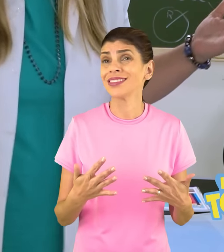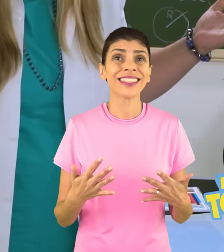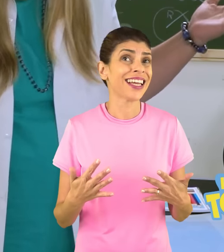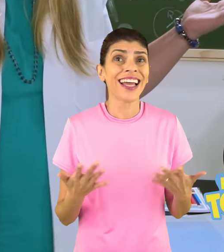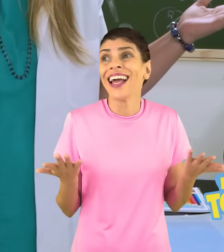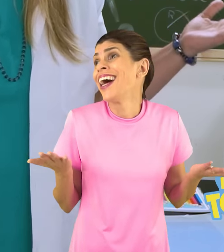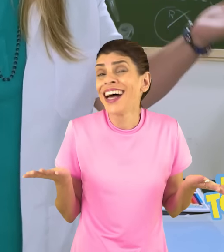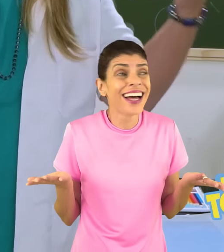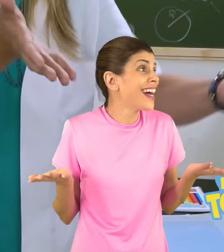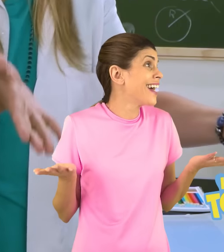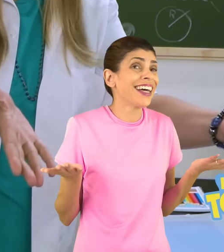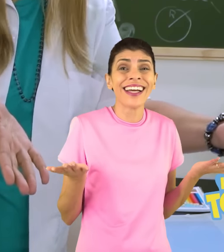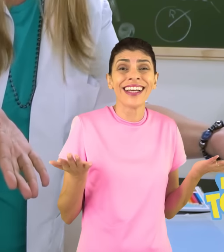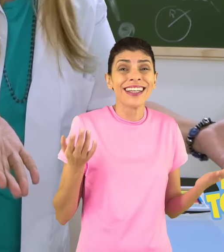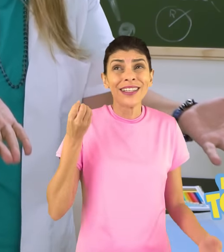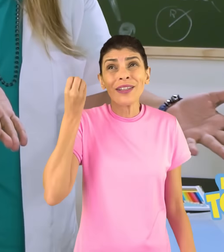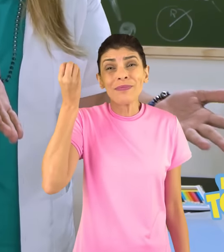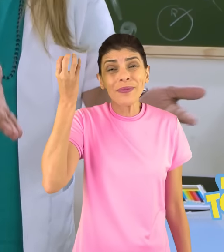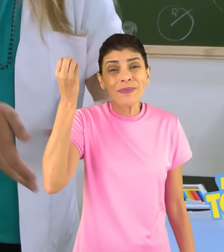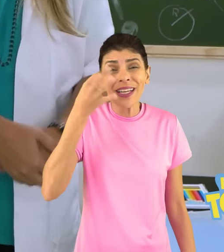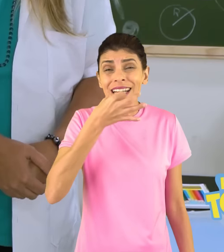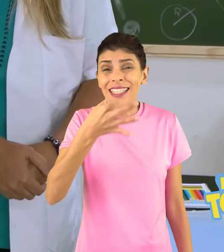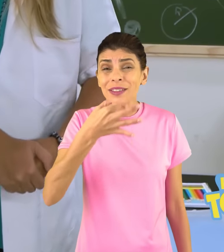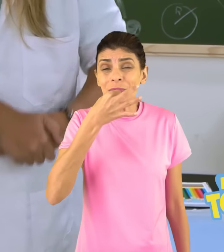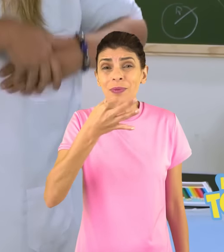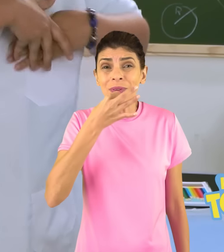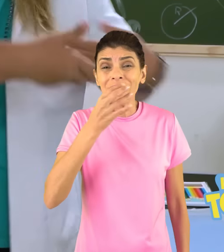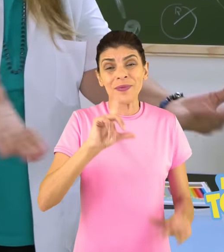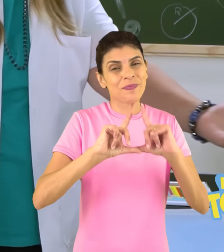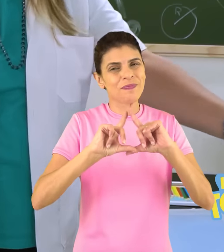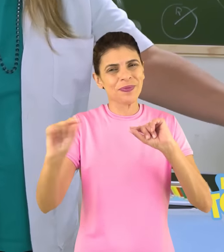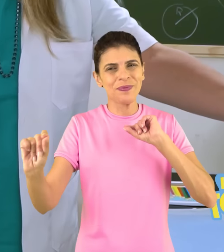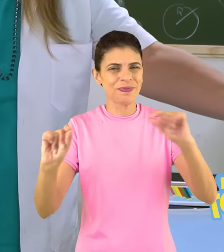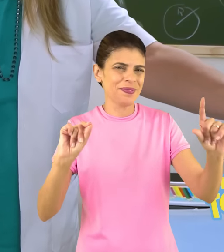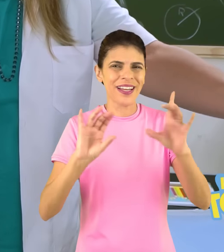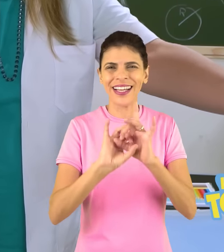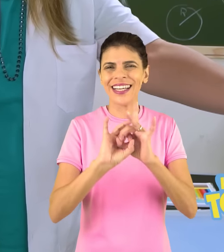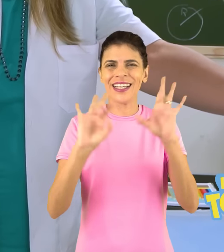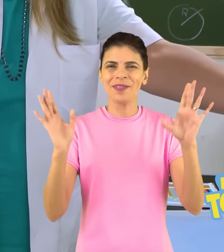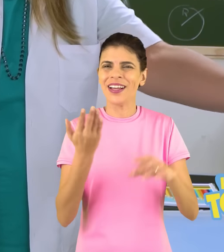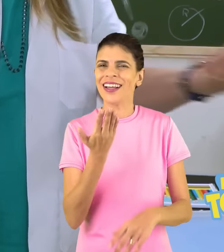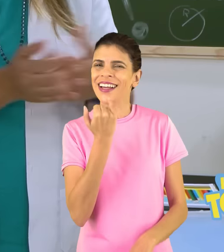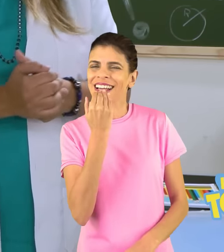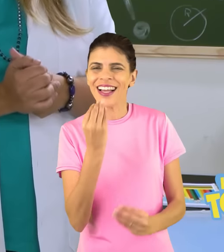Ah, é o sinal do recreio. Estão liberados.